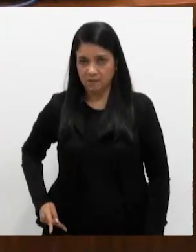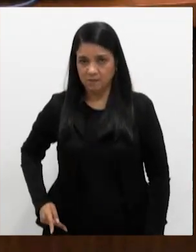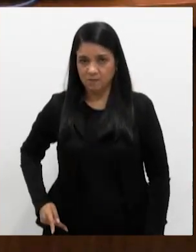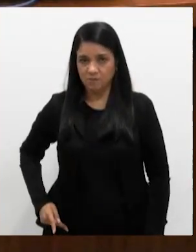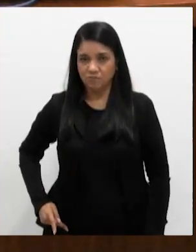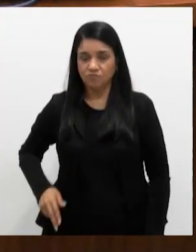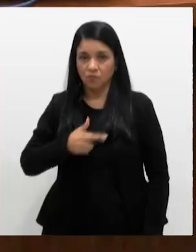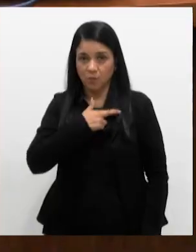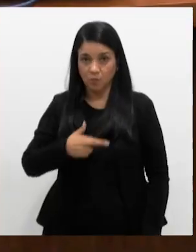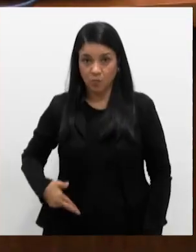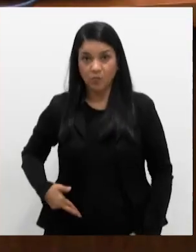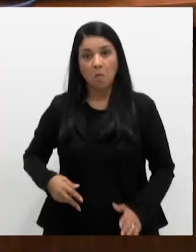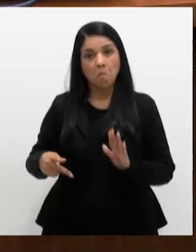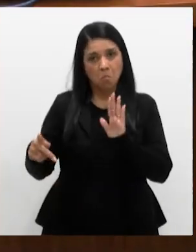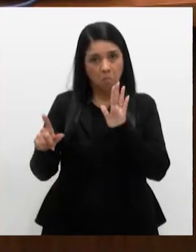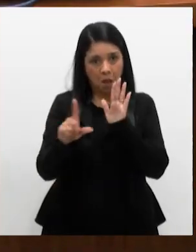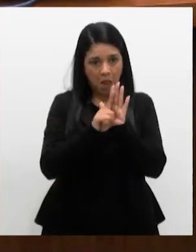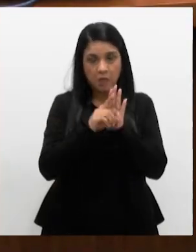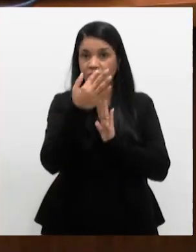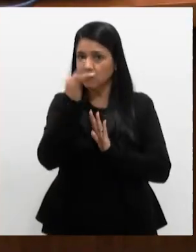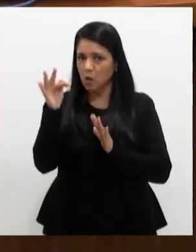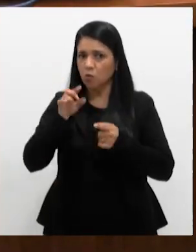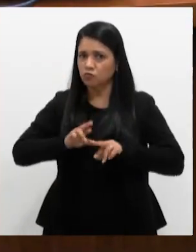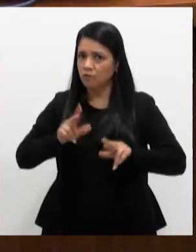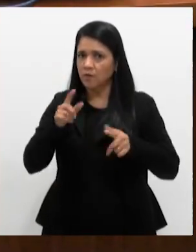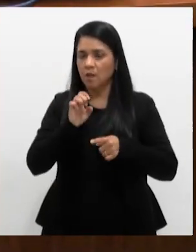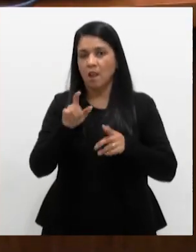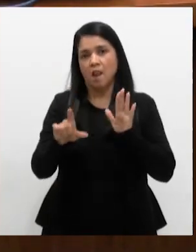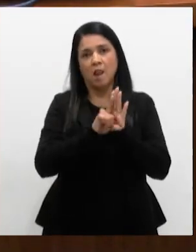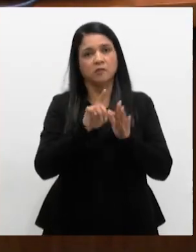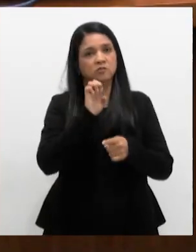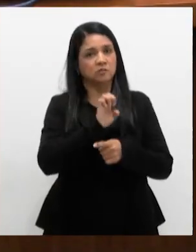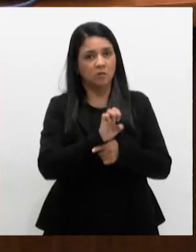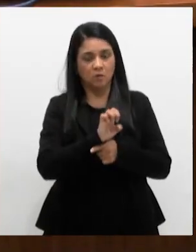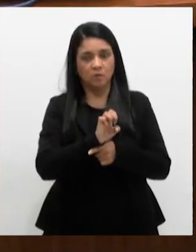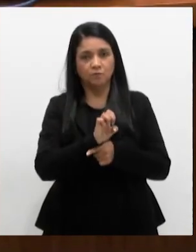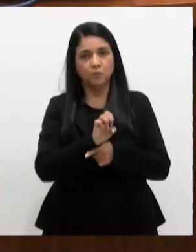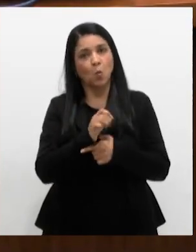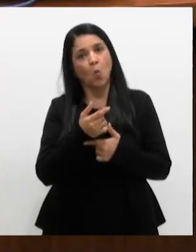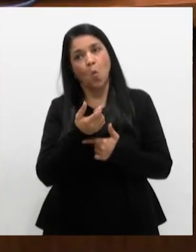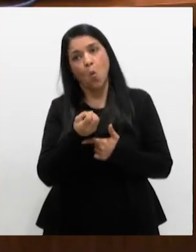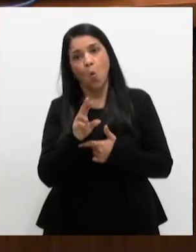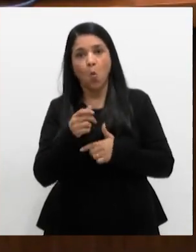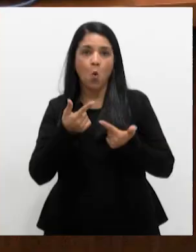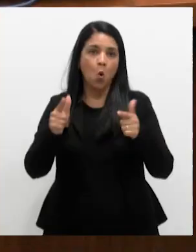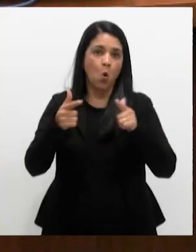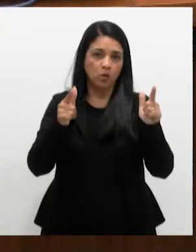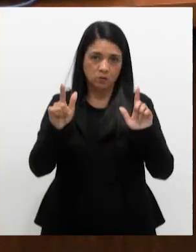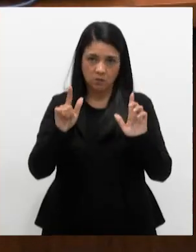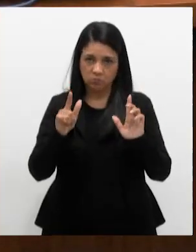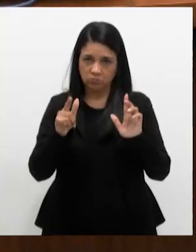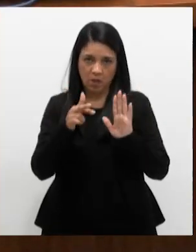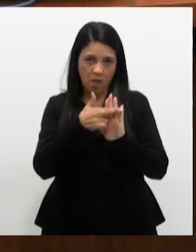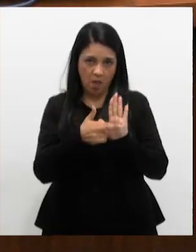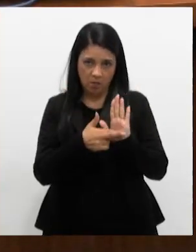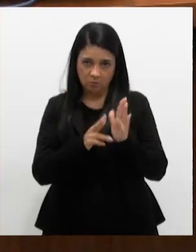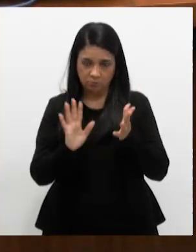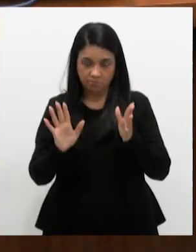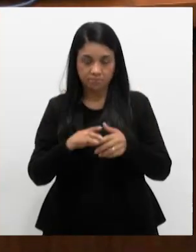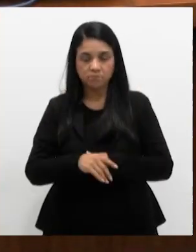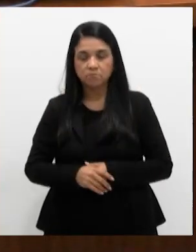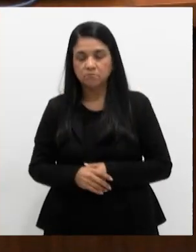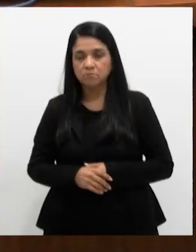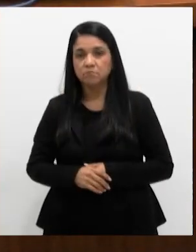lei federal. Não pode ser por lei estadual ou uma outra legislação ou normativa qualquer que se aplique ao caso.